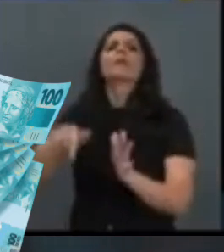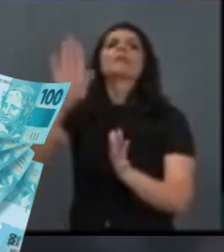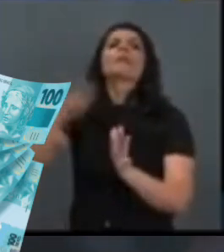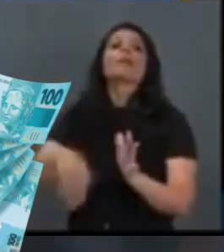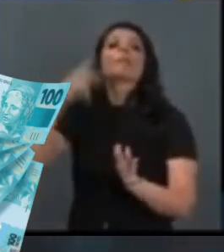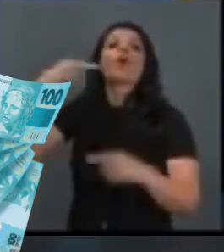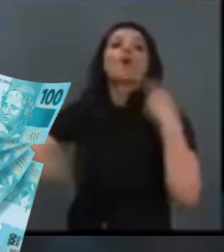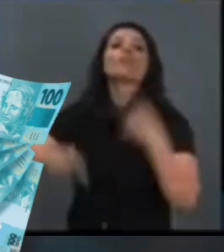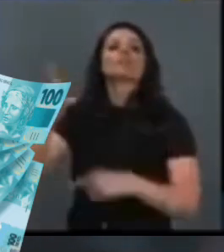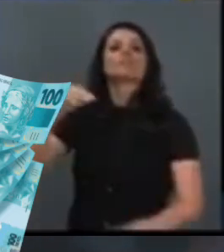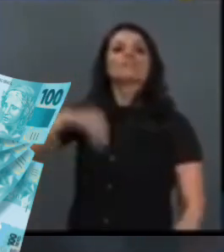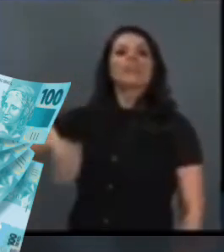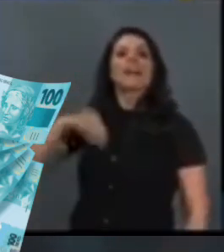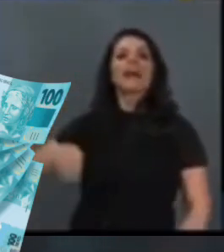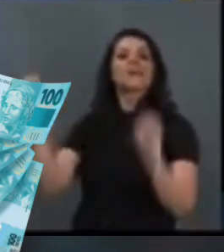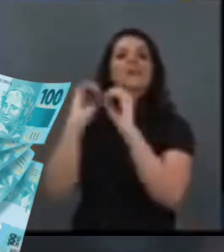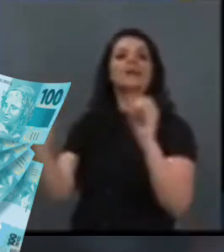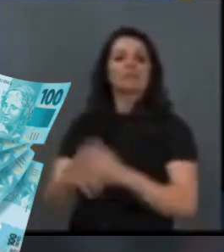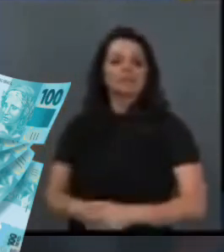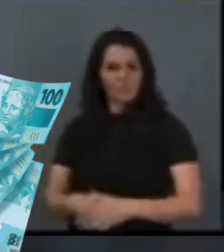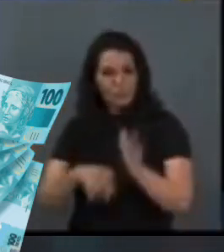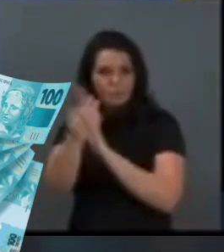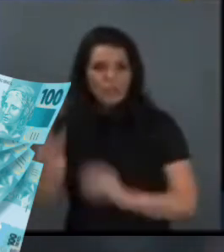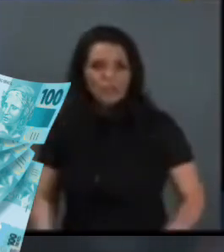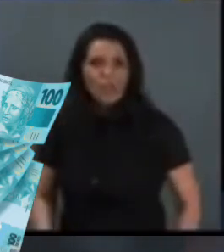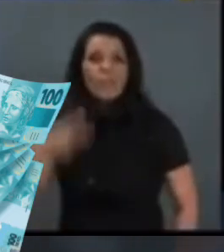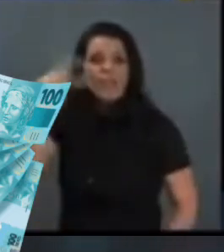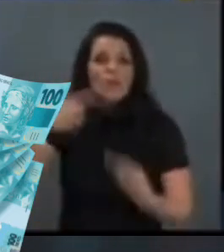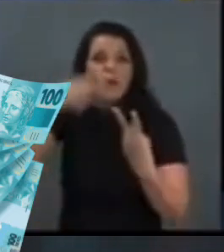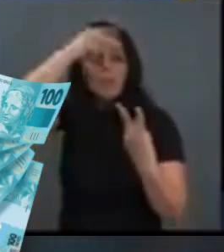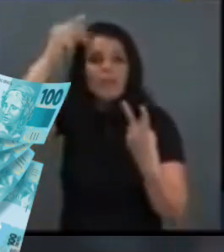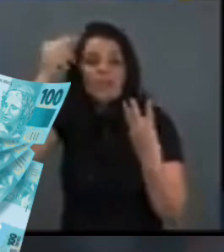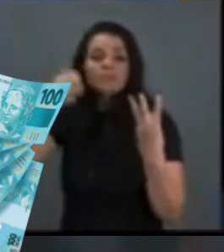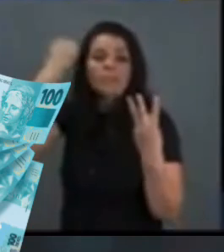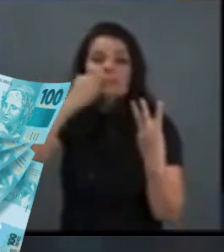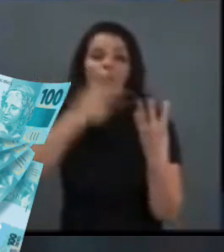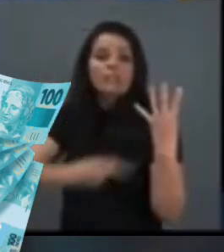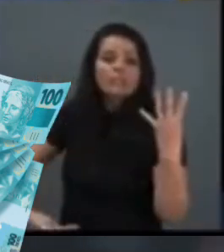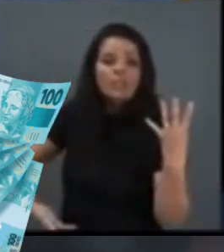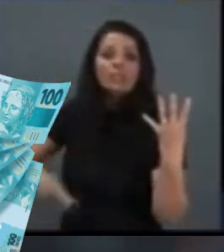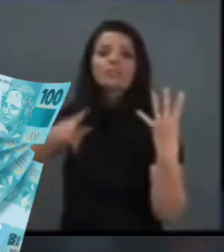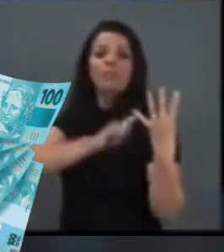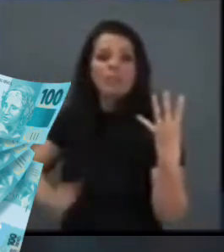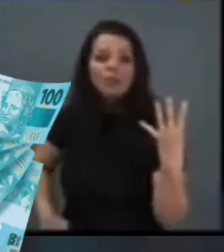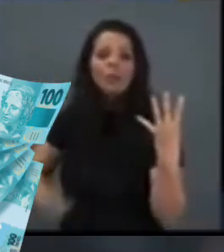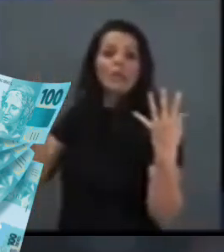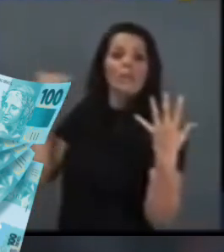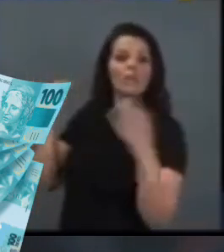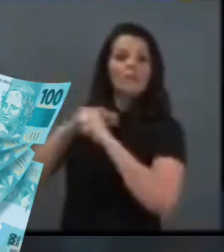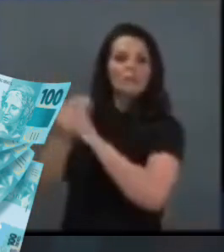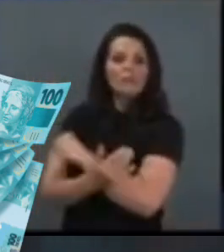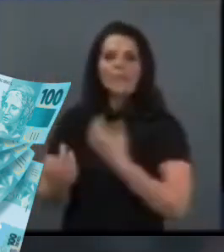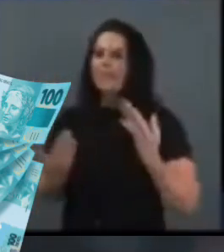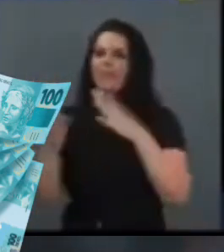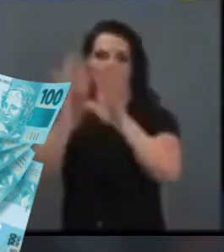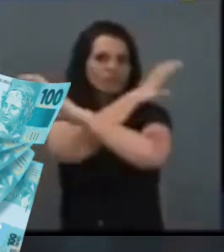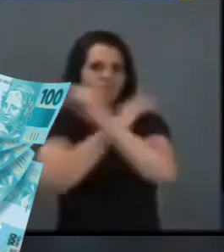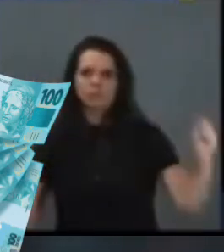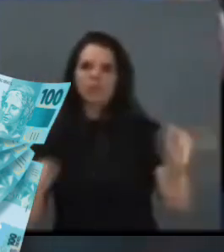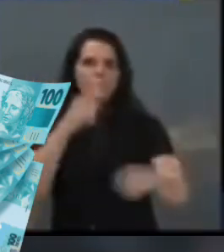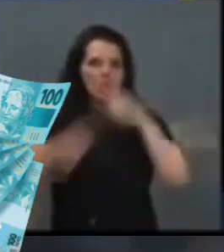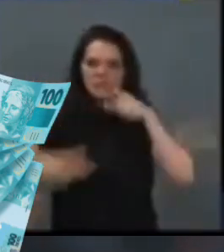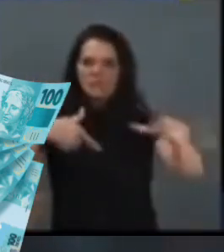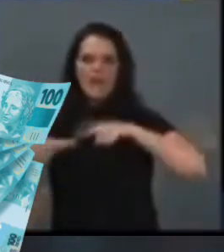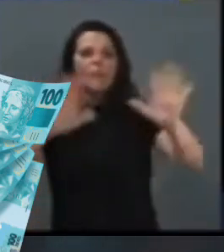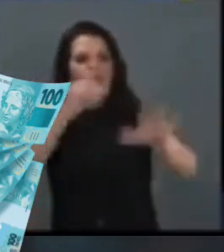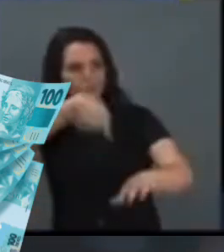Brasil que ficou sem receber seu salário. Pergunta, vereador, prefeito, senador, presidente da república, governador na época da pandemia, fechou tudo, ninguém podia